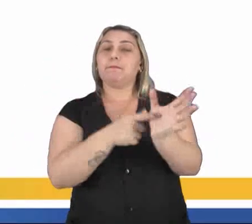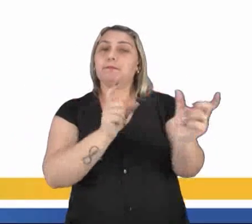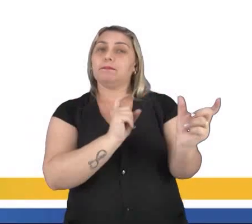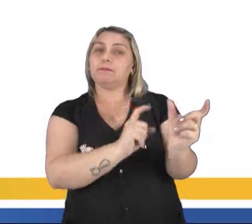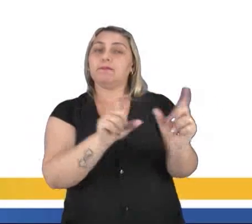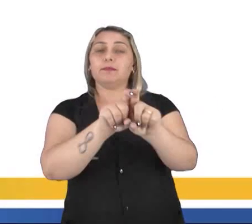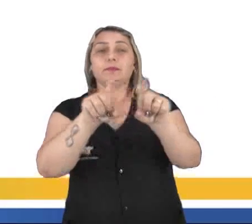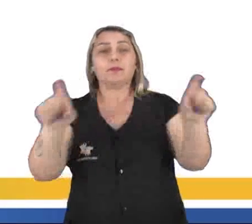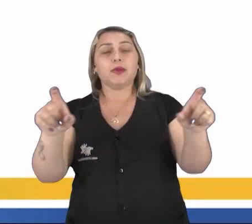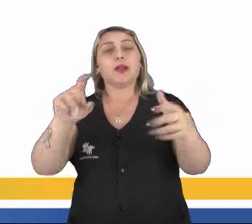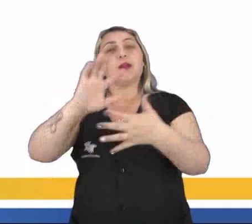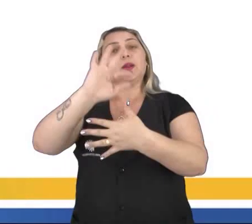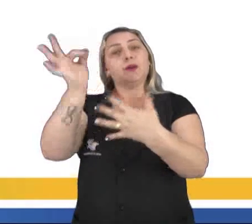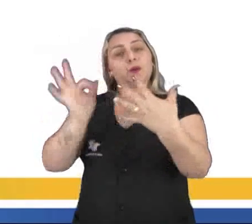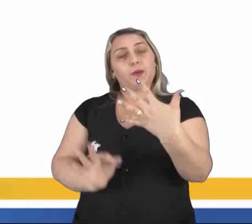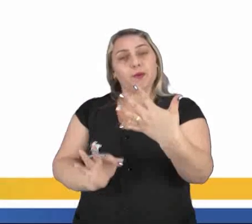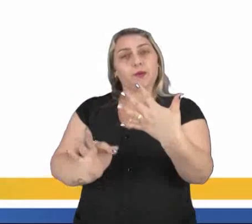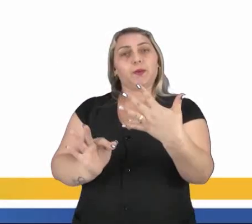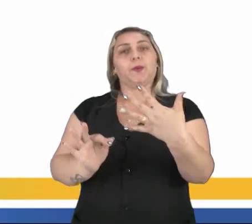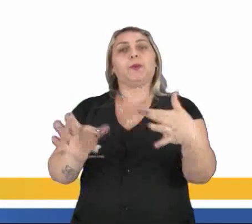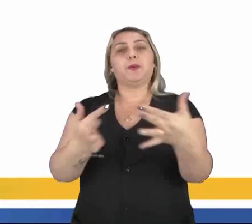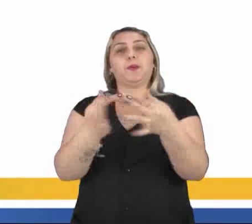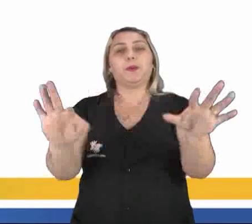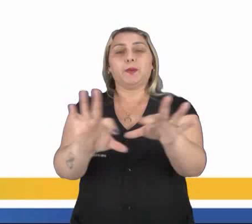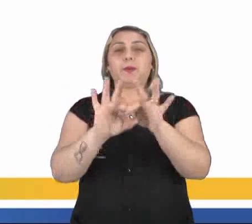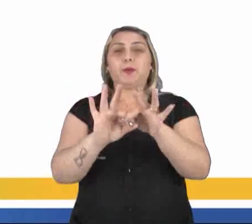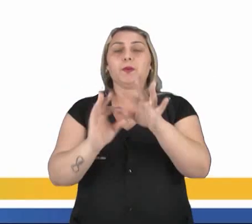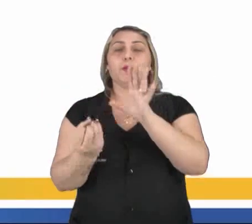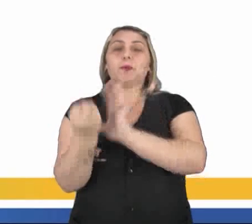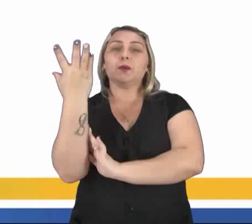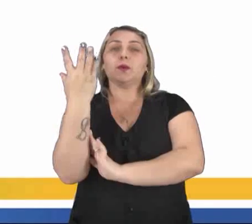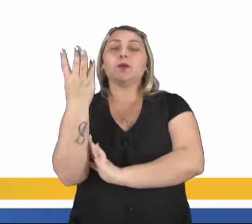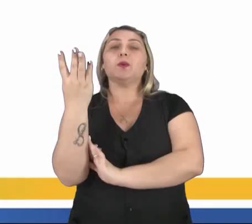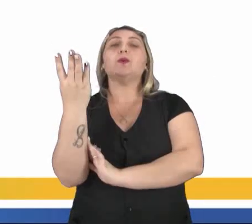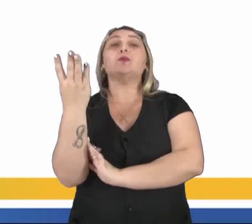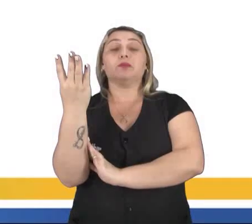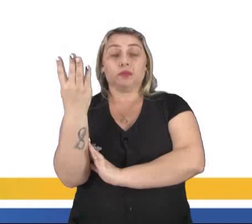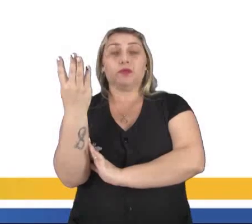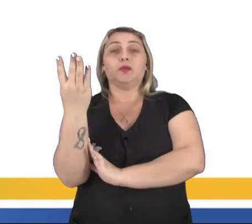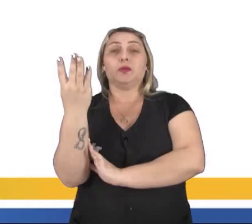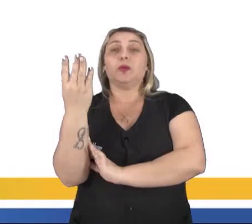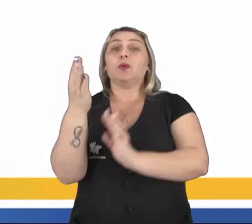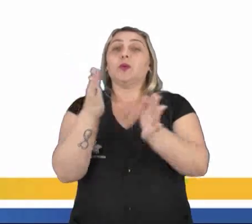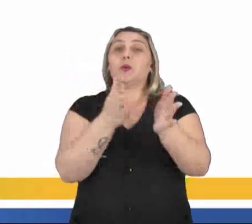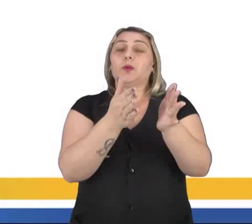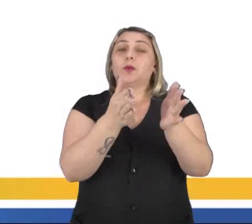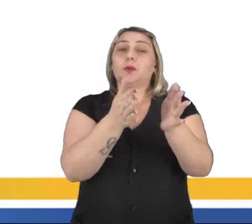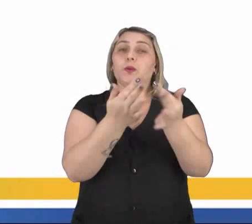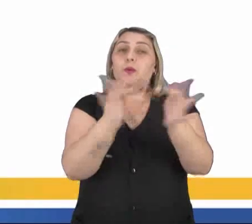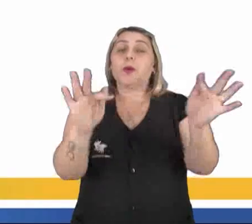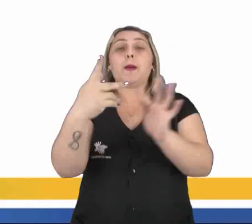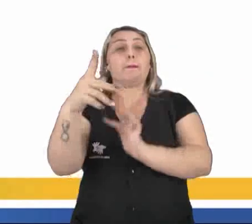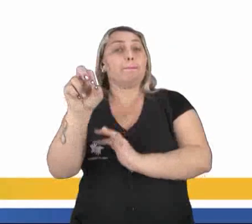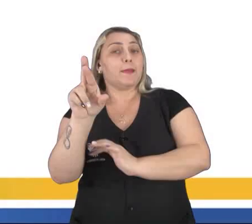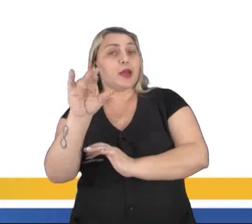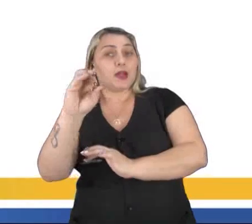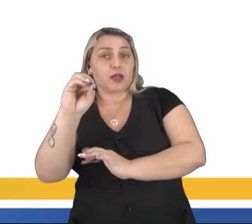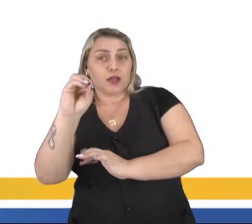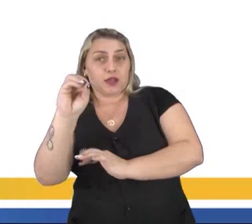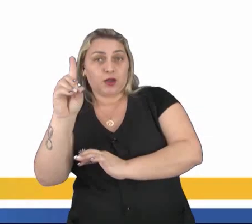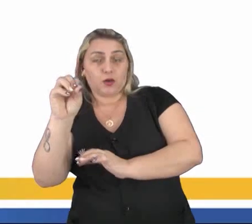A classificação em oração subordinada surge quando um determinado período ele é composto,